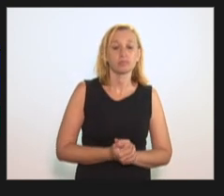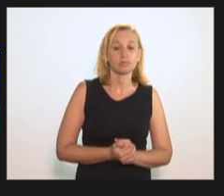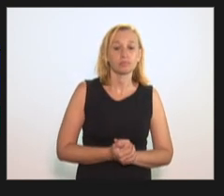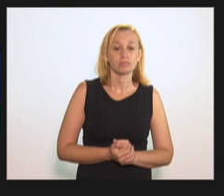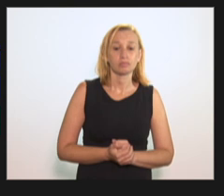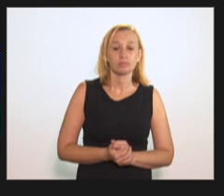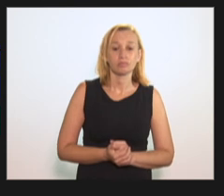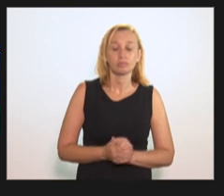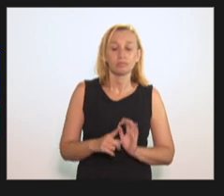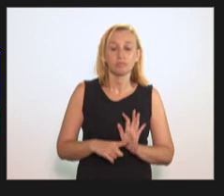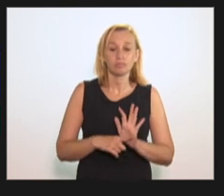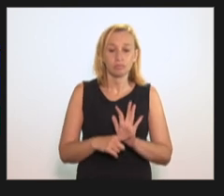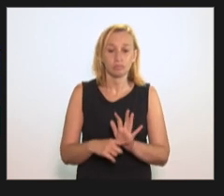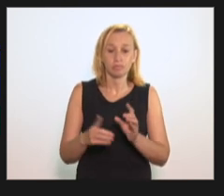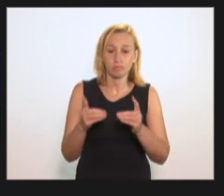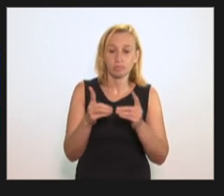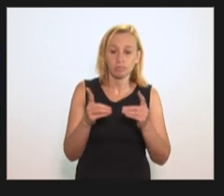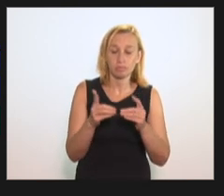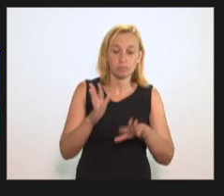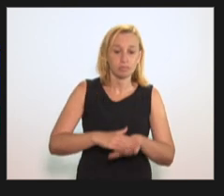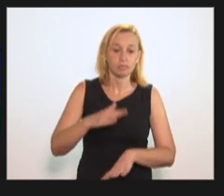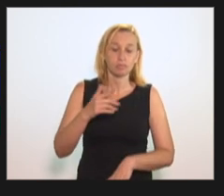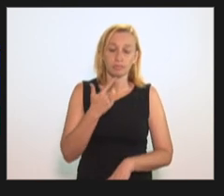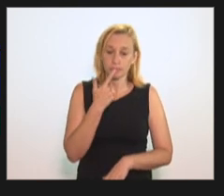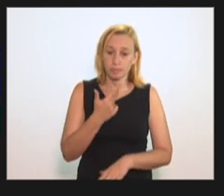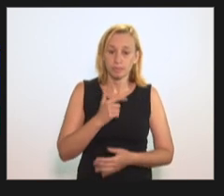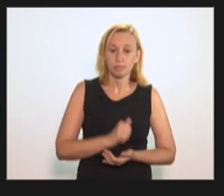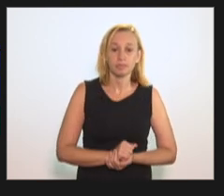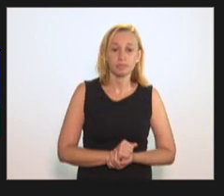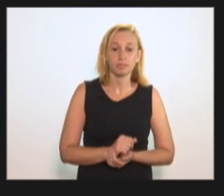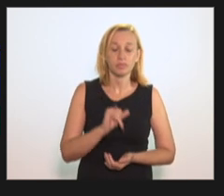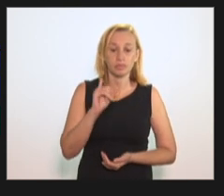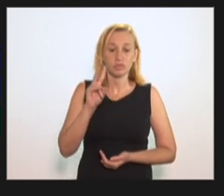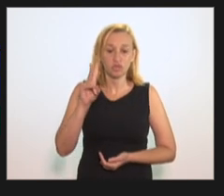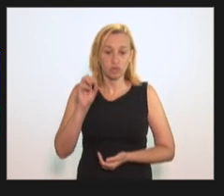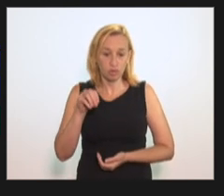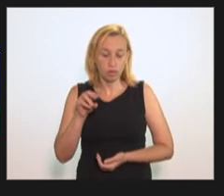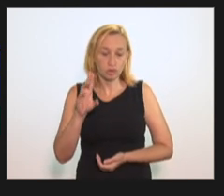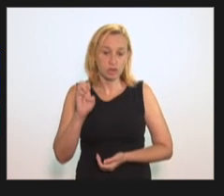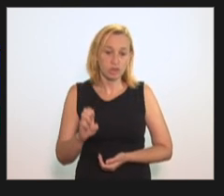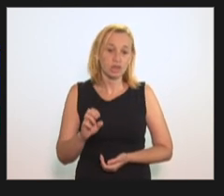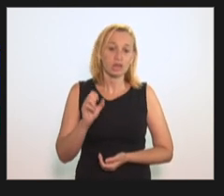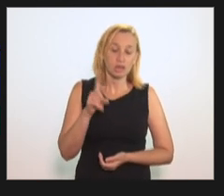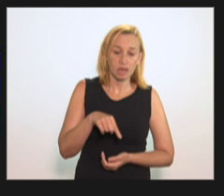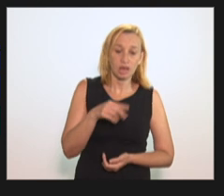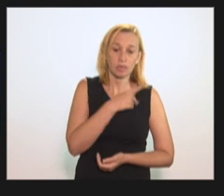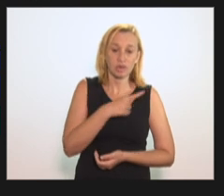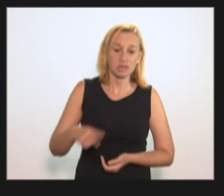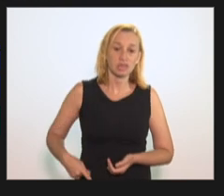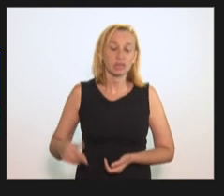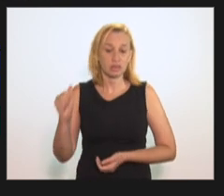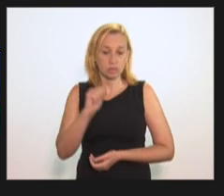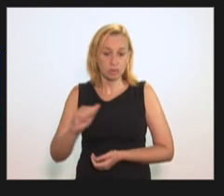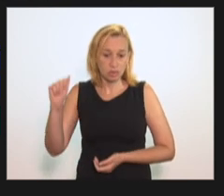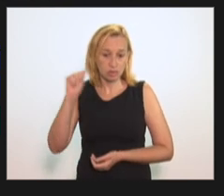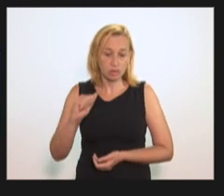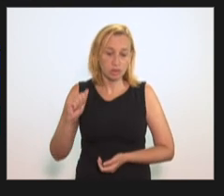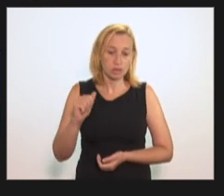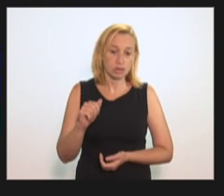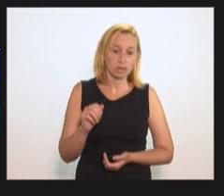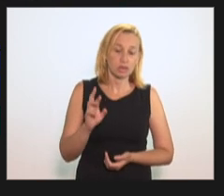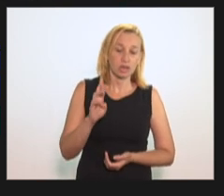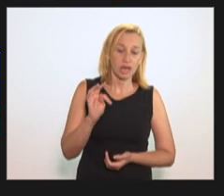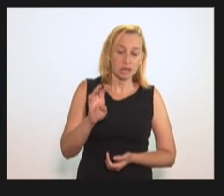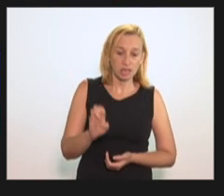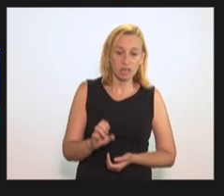atendimento mais próximo ali com a dona Ivone que é a presidenta da associação da rede de